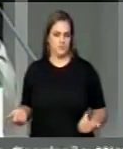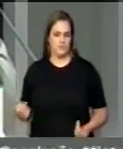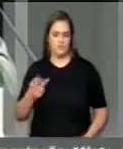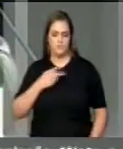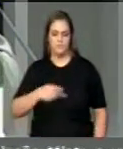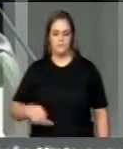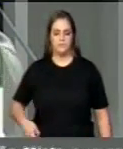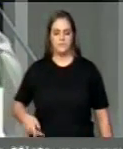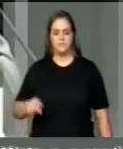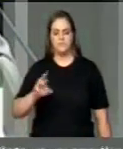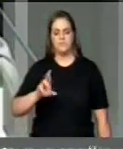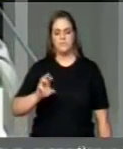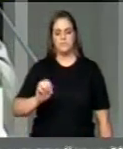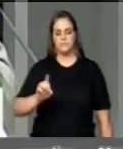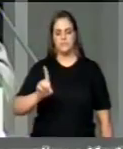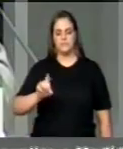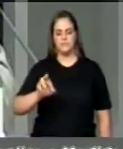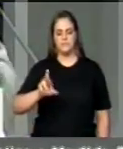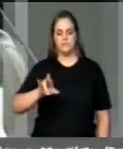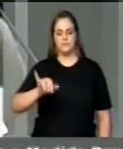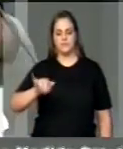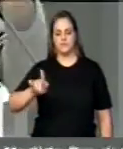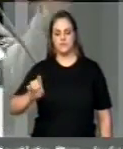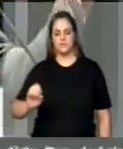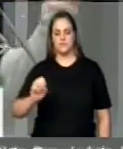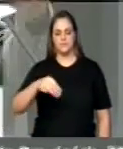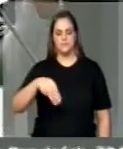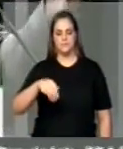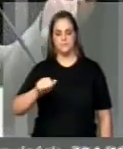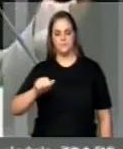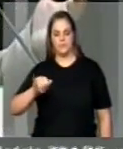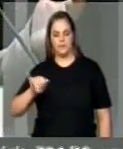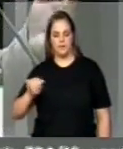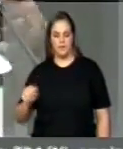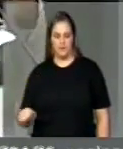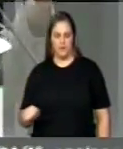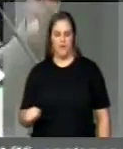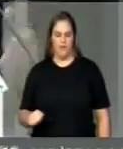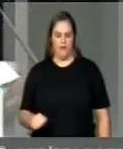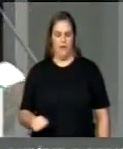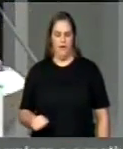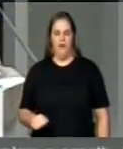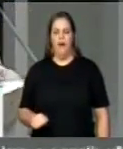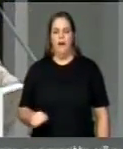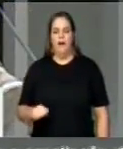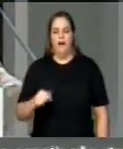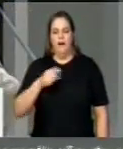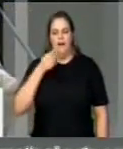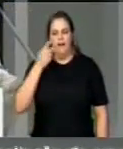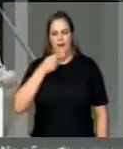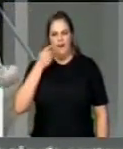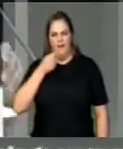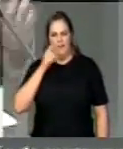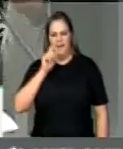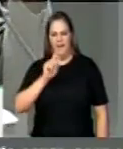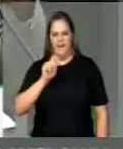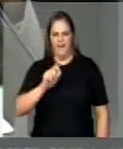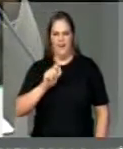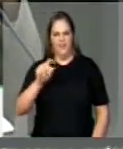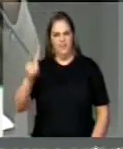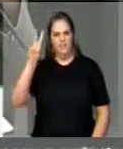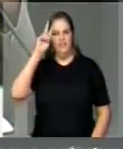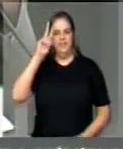que só vota essa matéria, ainda que lendo o processo, lendo a resolução do Conselho de Ética na